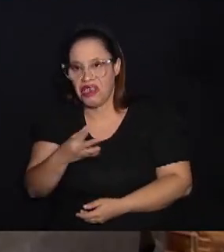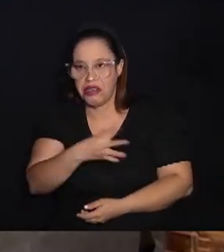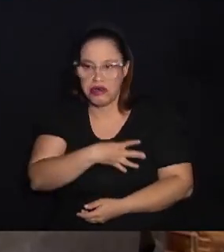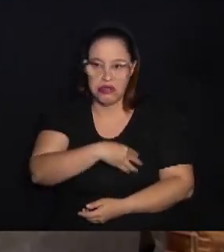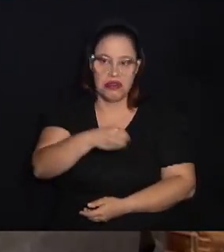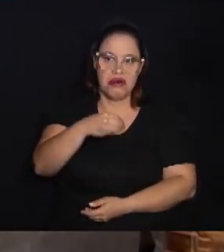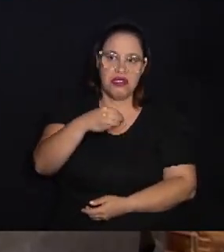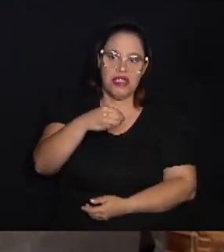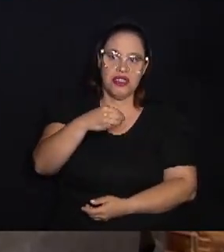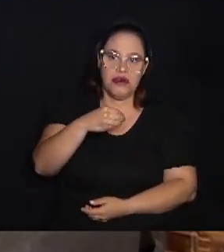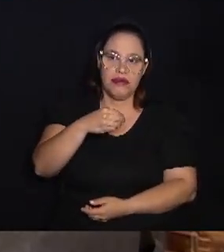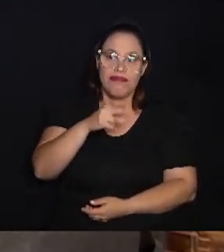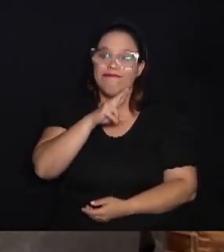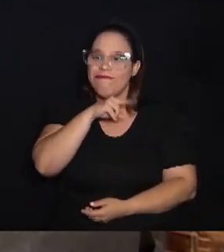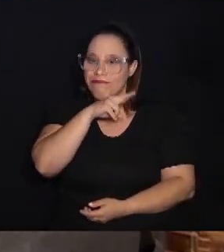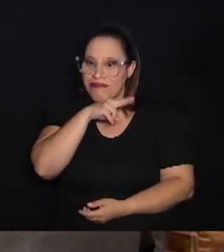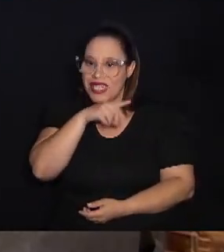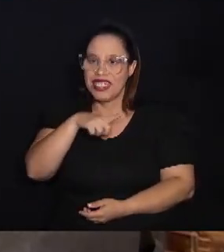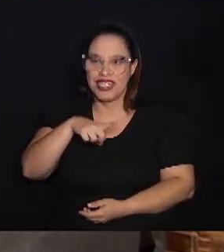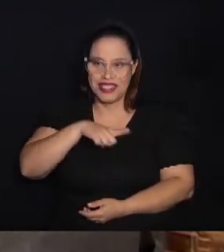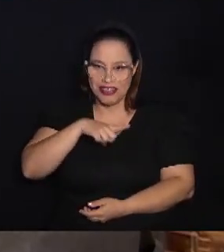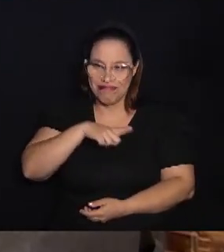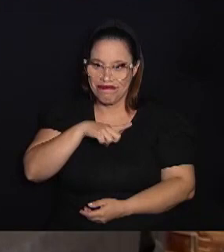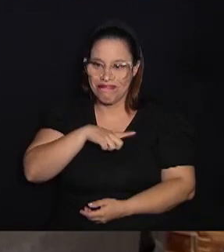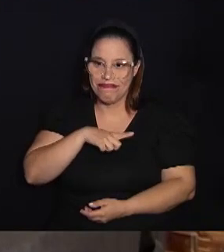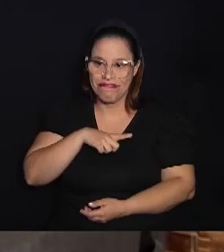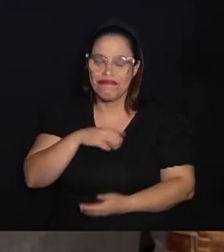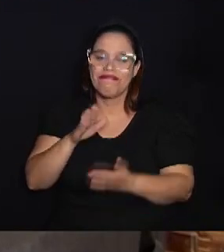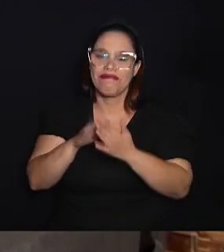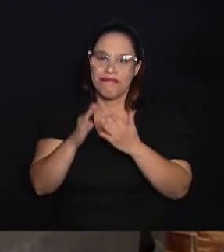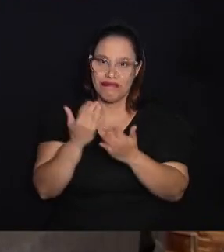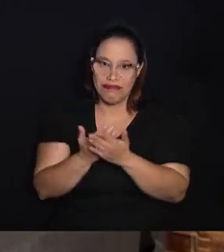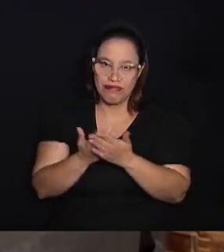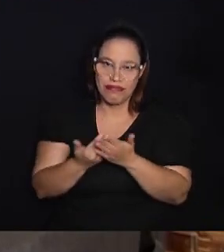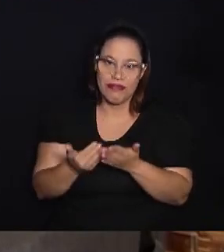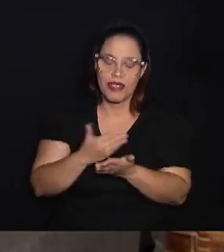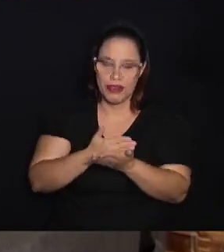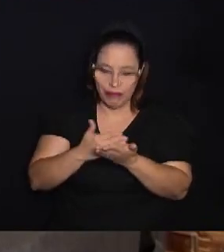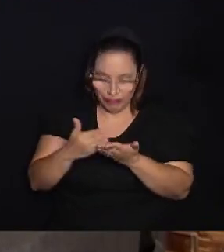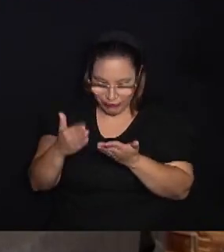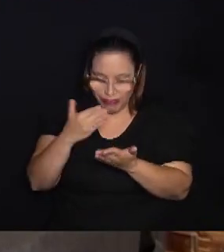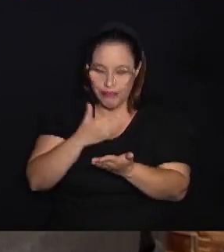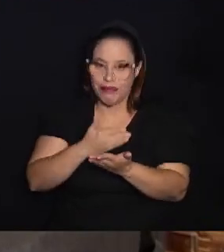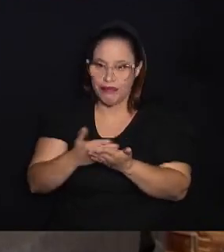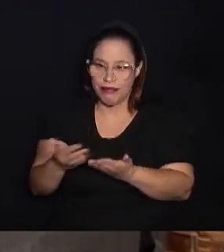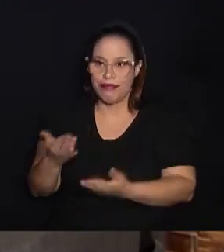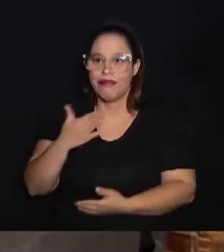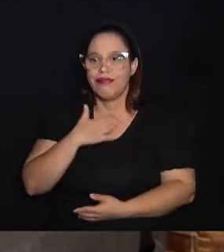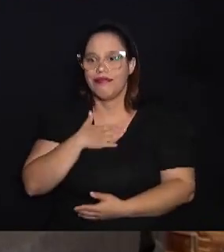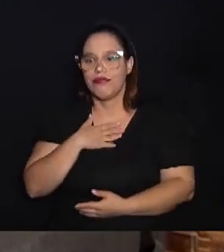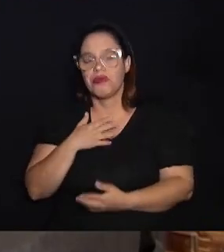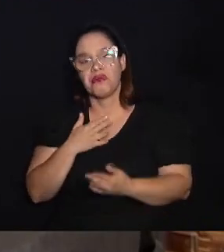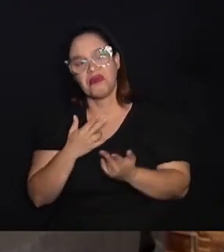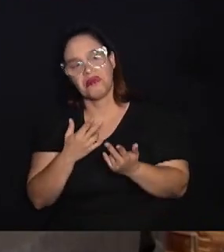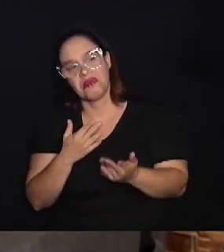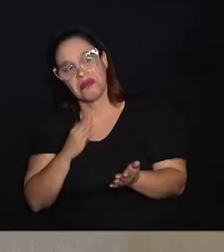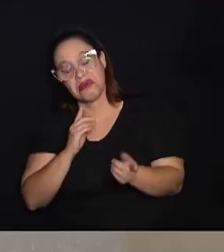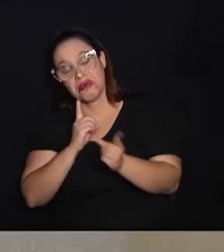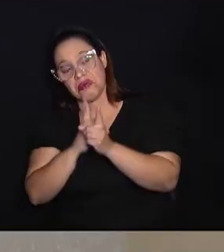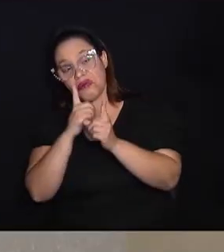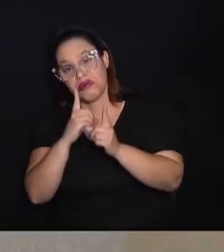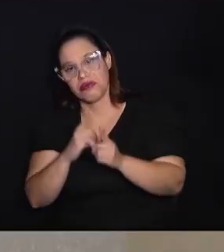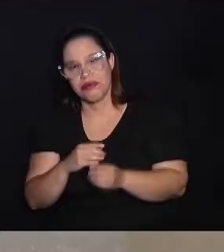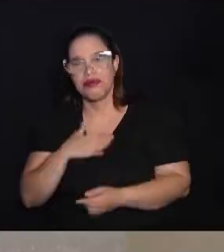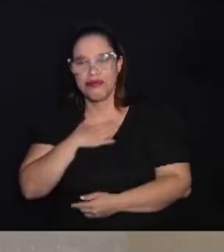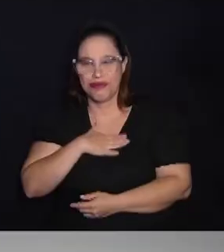na geração de ter netos estudando, que passaram por mim. Então, às vezes a gente se encontra, então é muito gostoso.